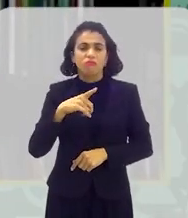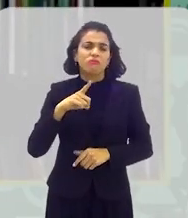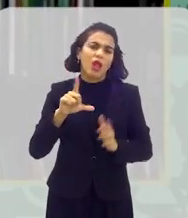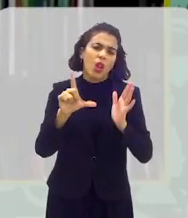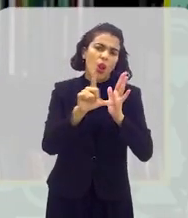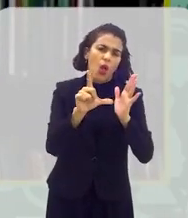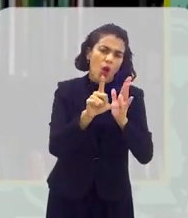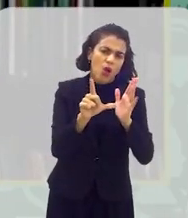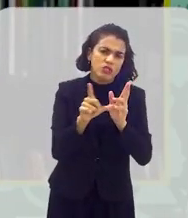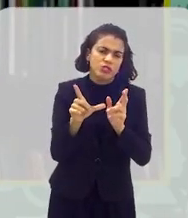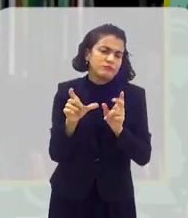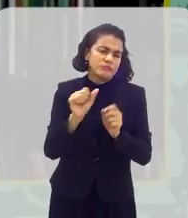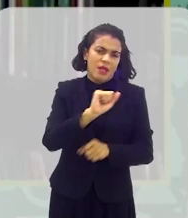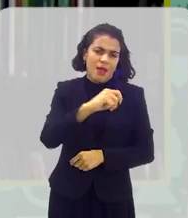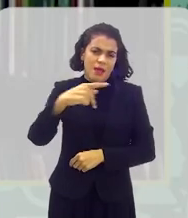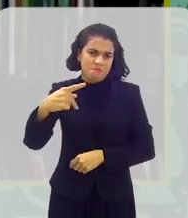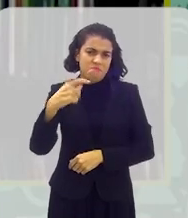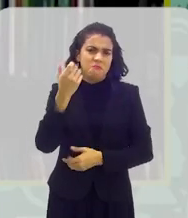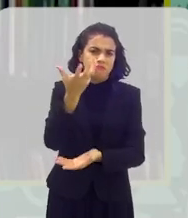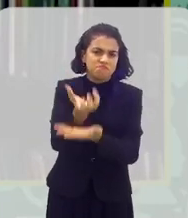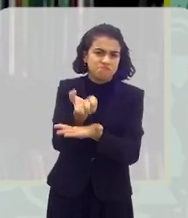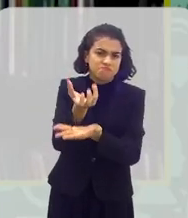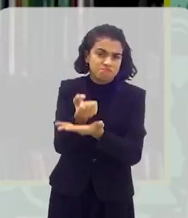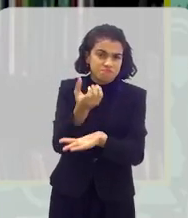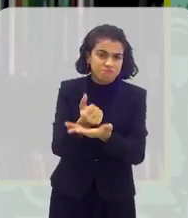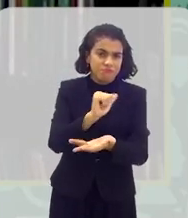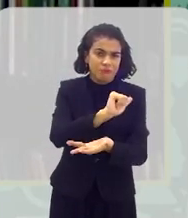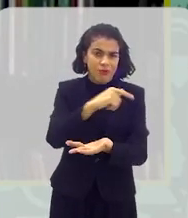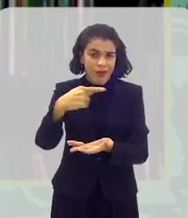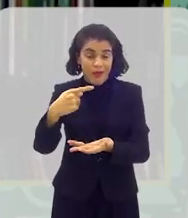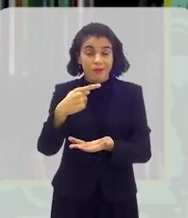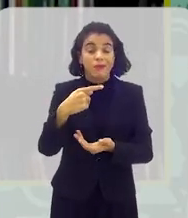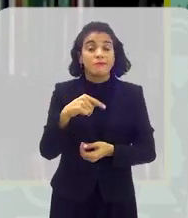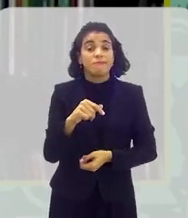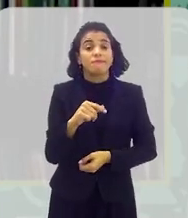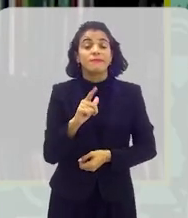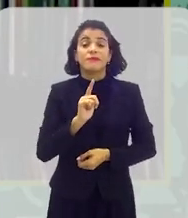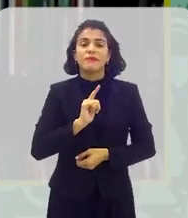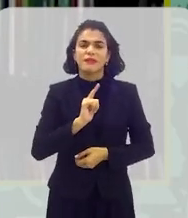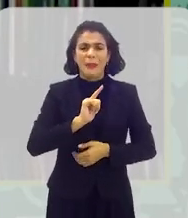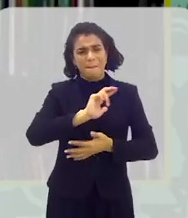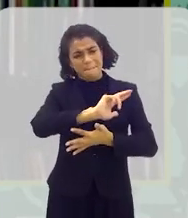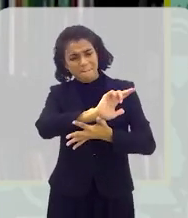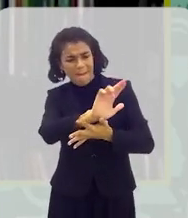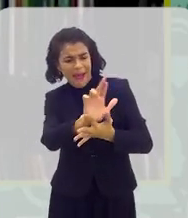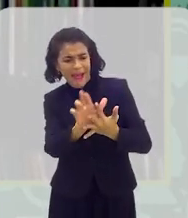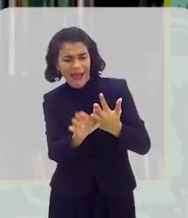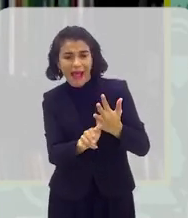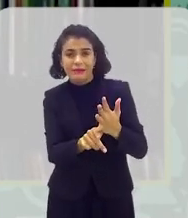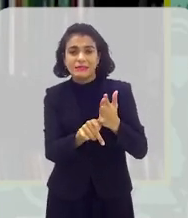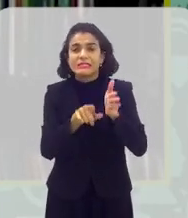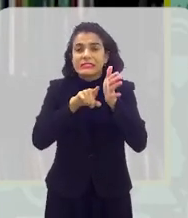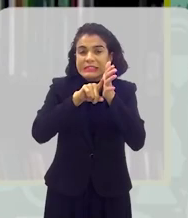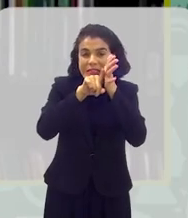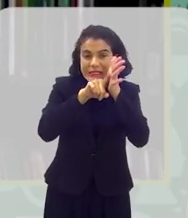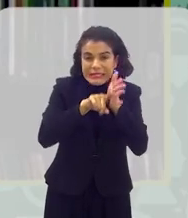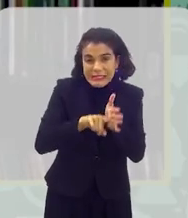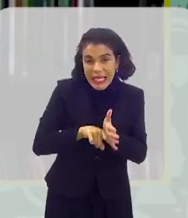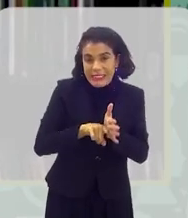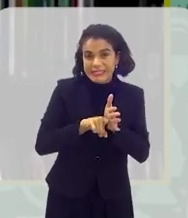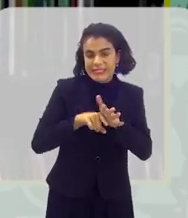nas lojas de aplicativos O estudante pode baixar esse aplicativo e lá existe uma série de testes